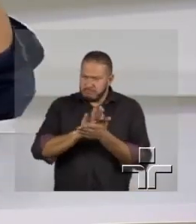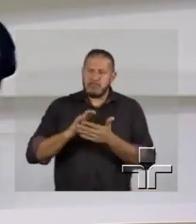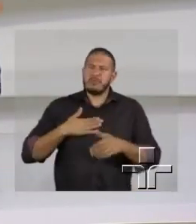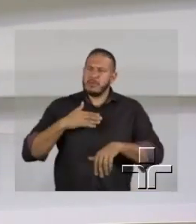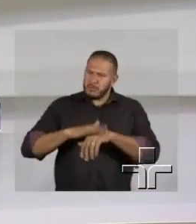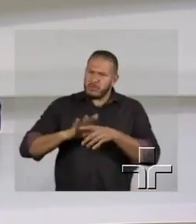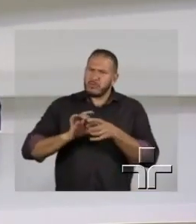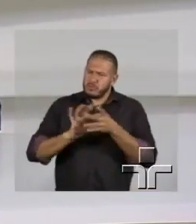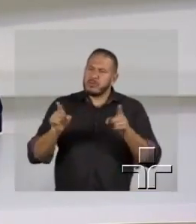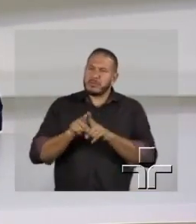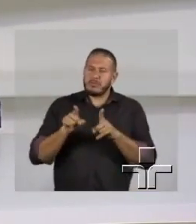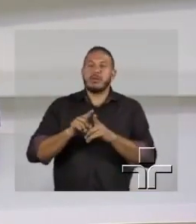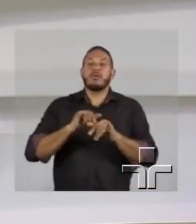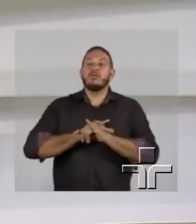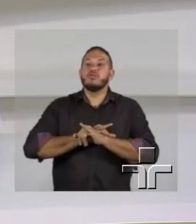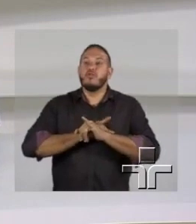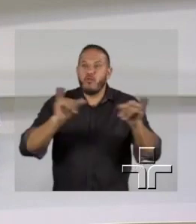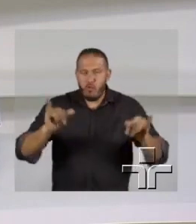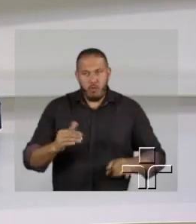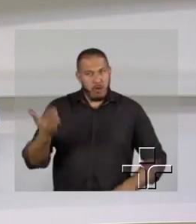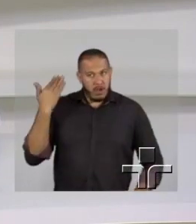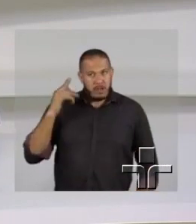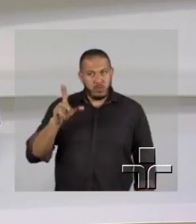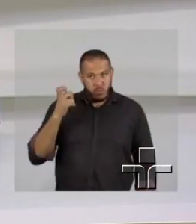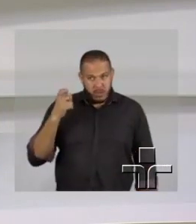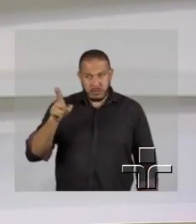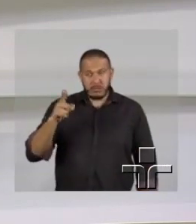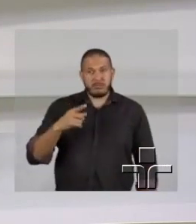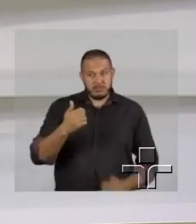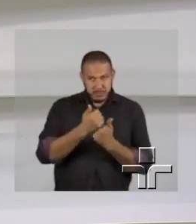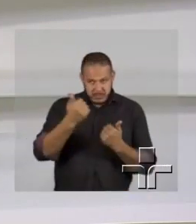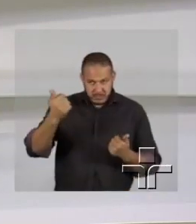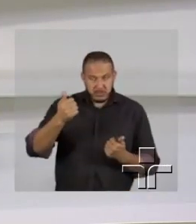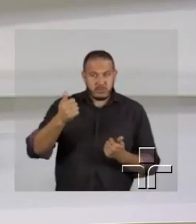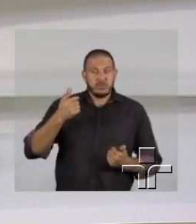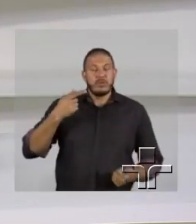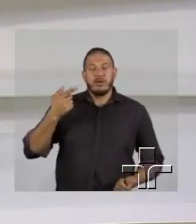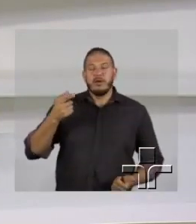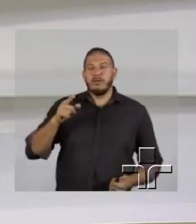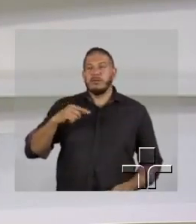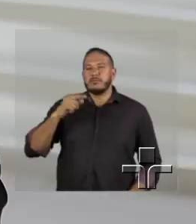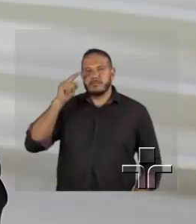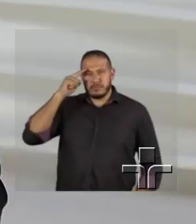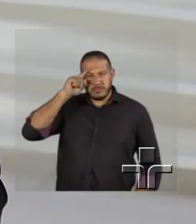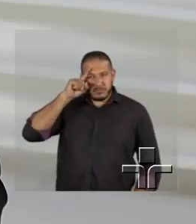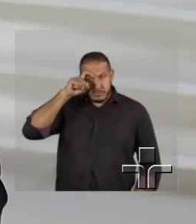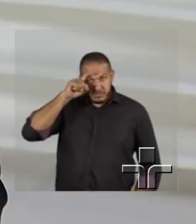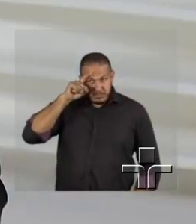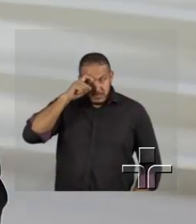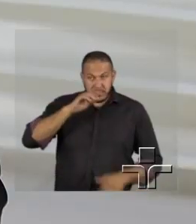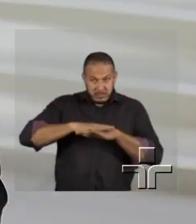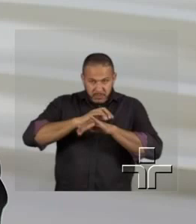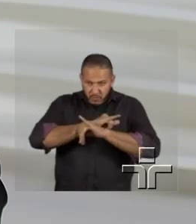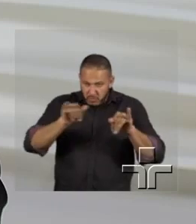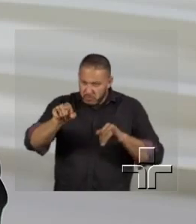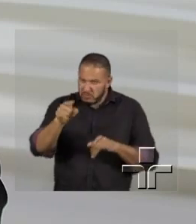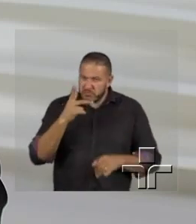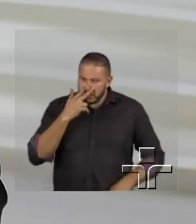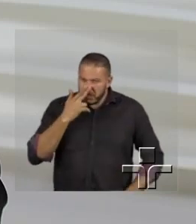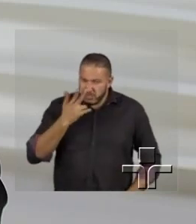para o STF, não? O senhor não é terrivelmente bíblico, não? Não quero fazer da Bíblia um plano de governo.